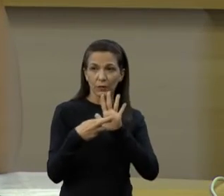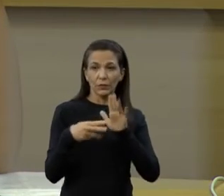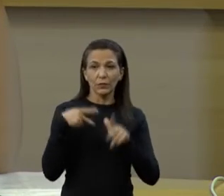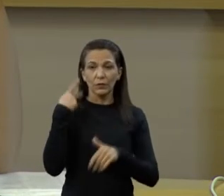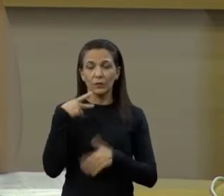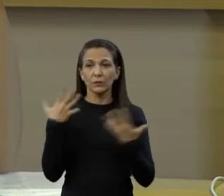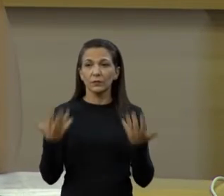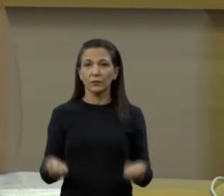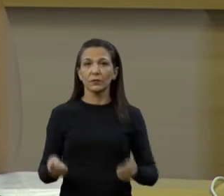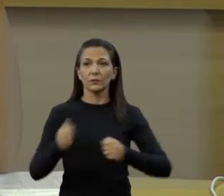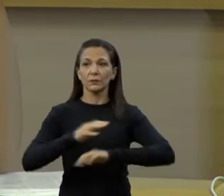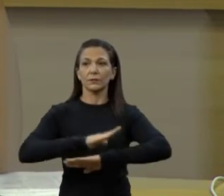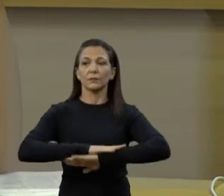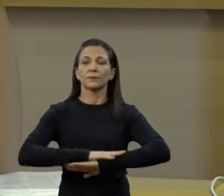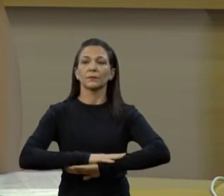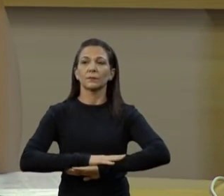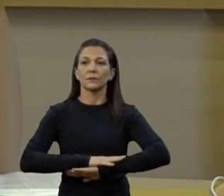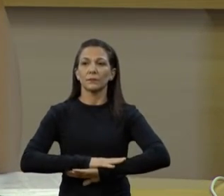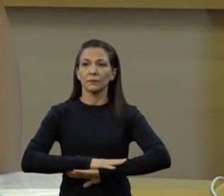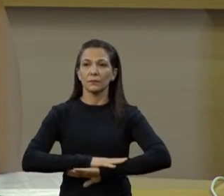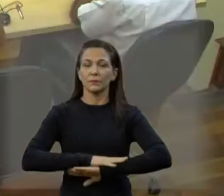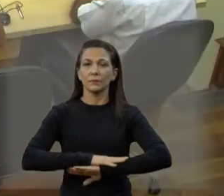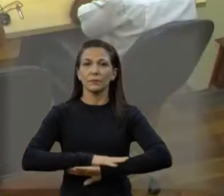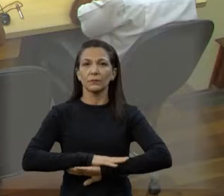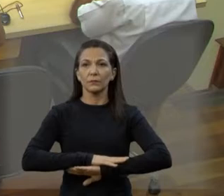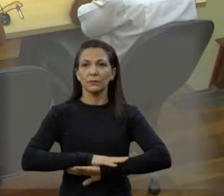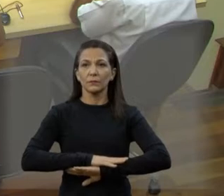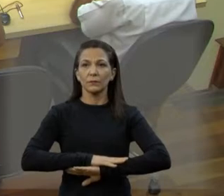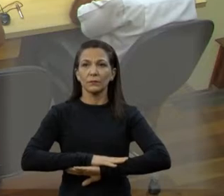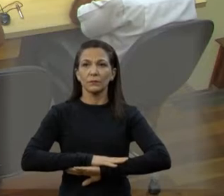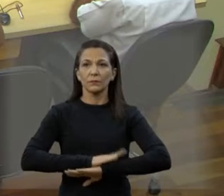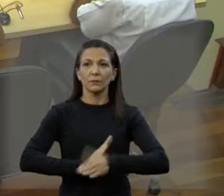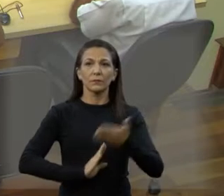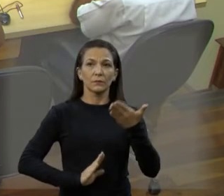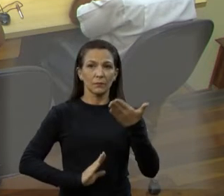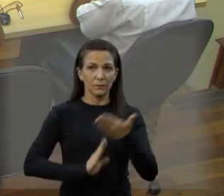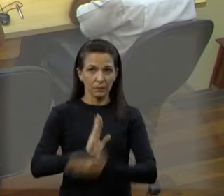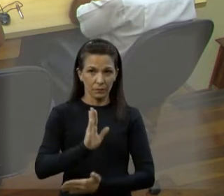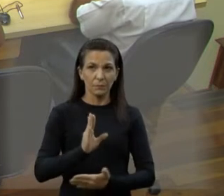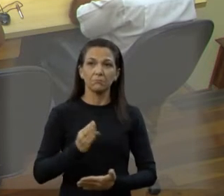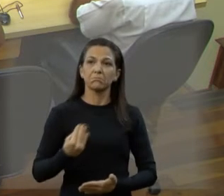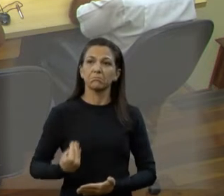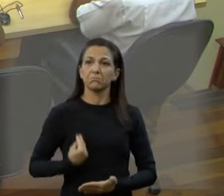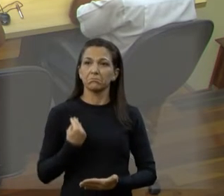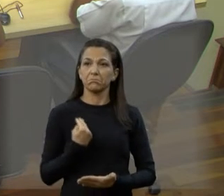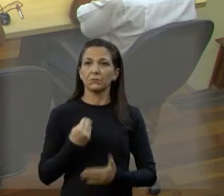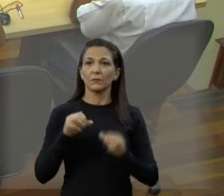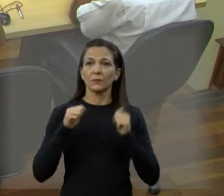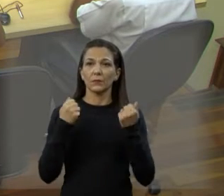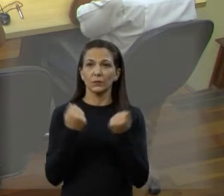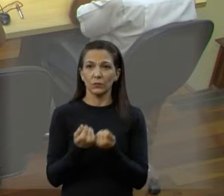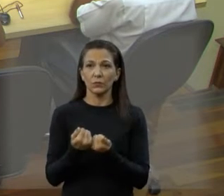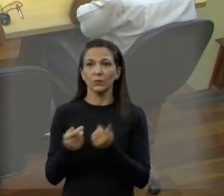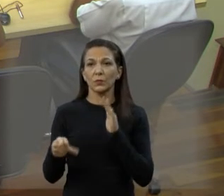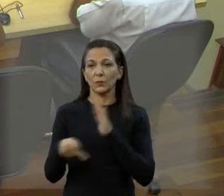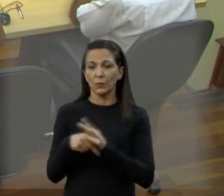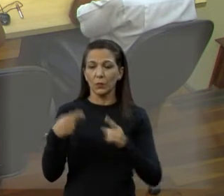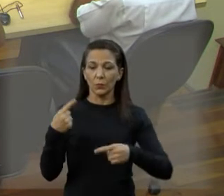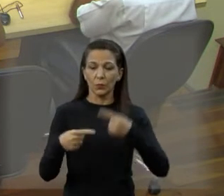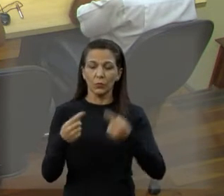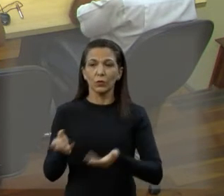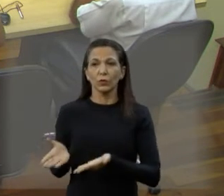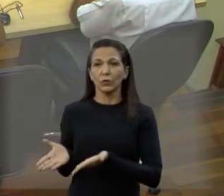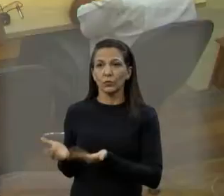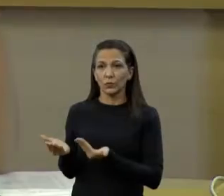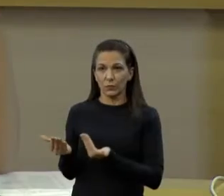que estiverem de acordo permaneçam como estão e está aprovada participação da assessora de políticas para a juventude está em